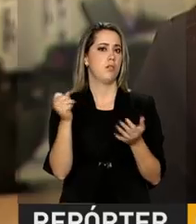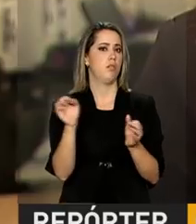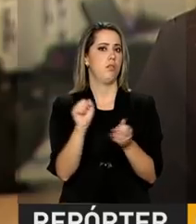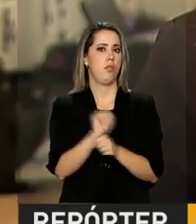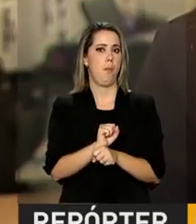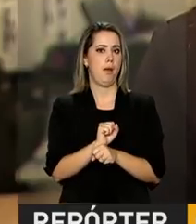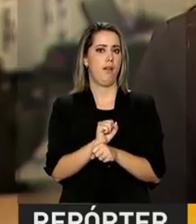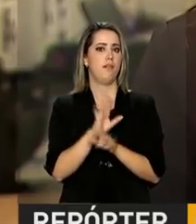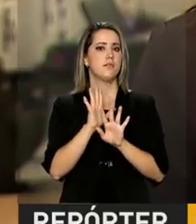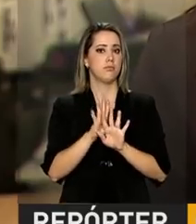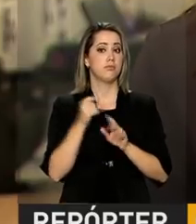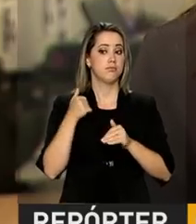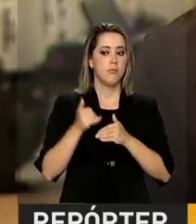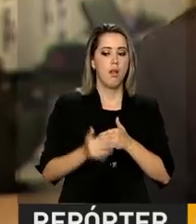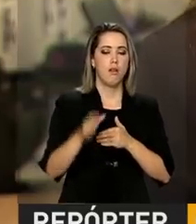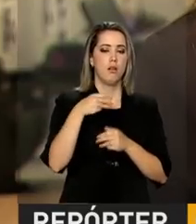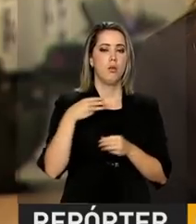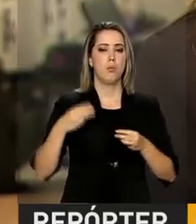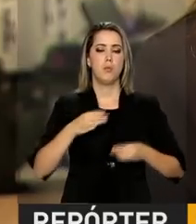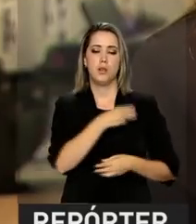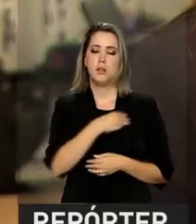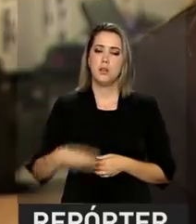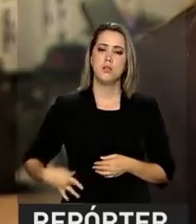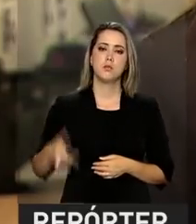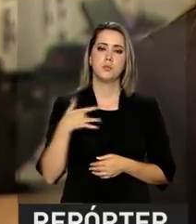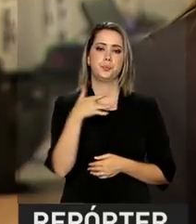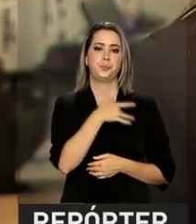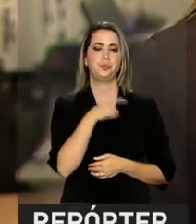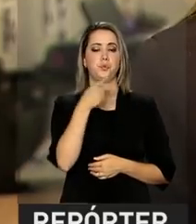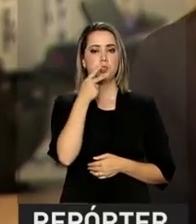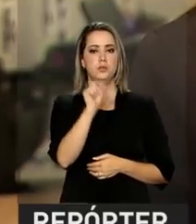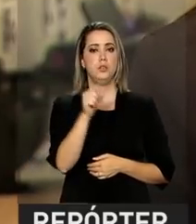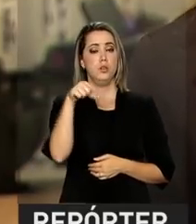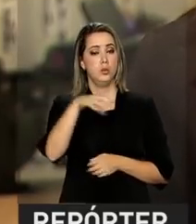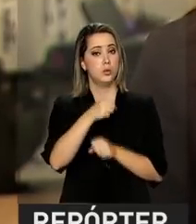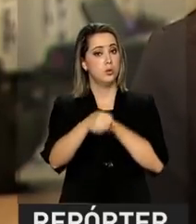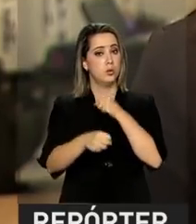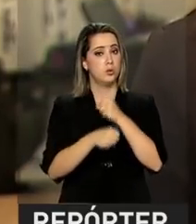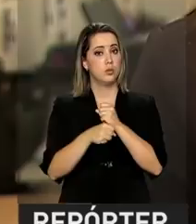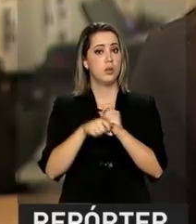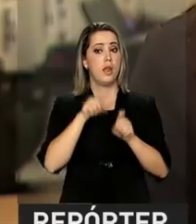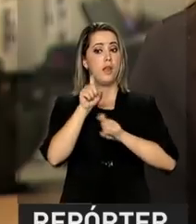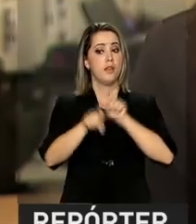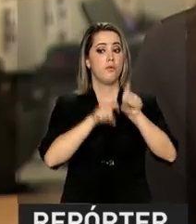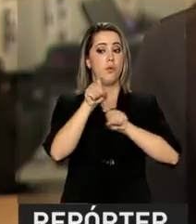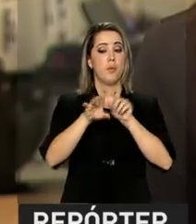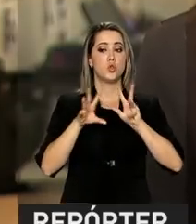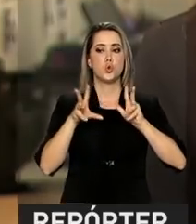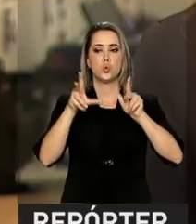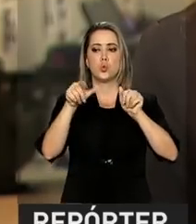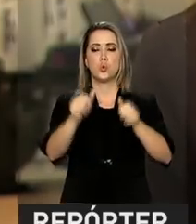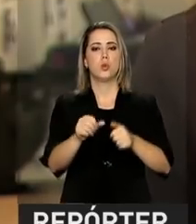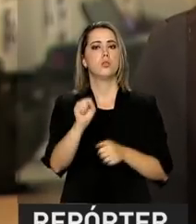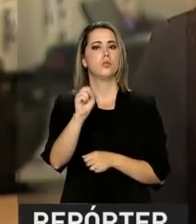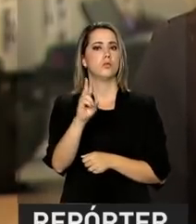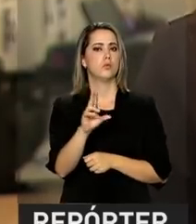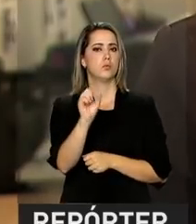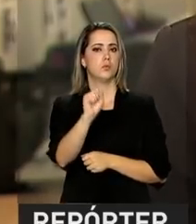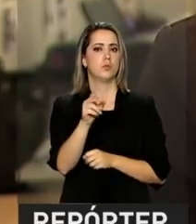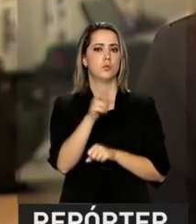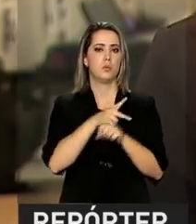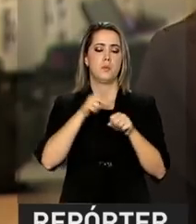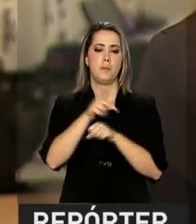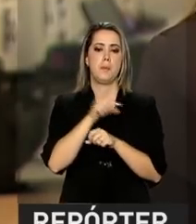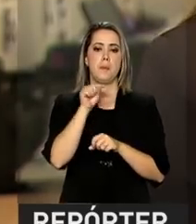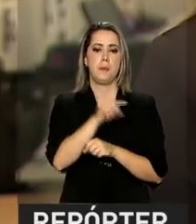Segundo o ministro Ricardo Barros, uma das metas para 2018 é informatizar todo o sistema de saúde do